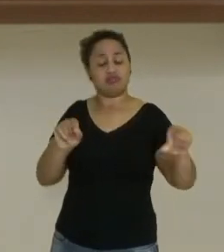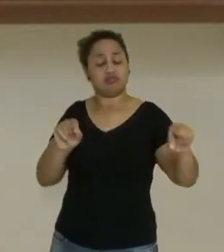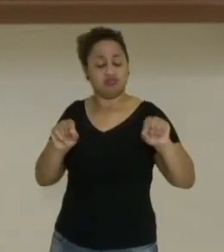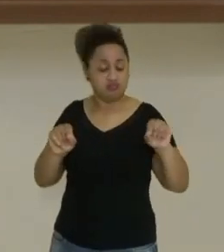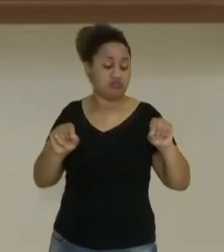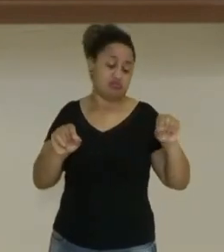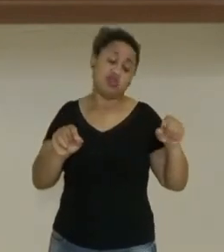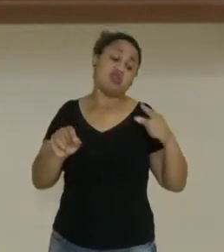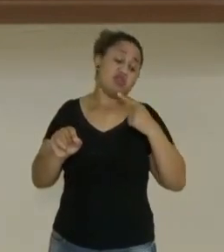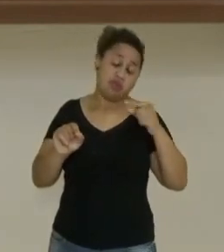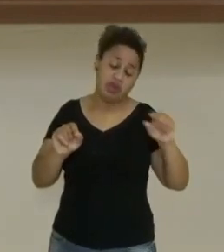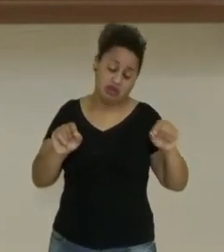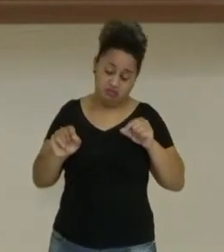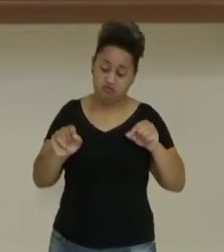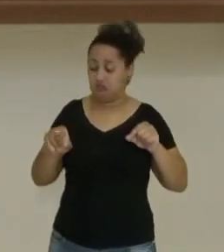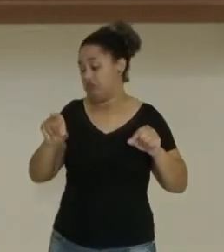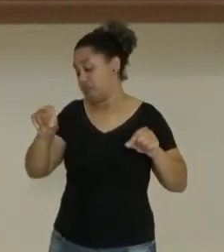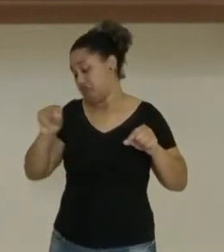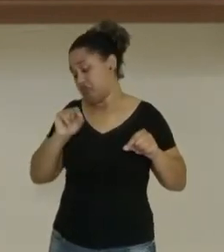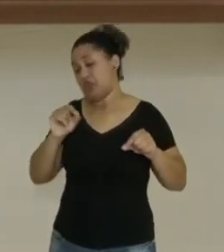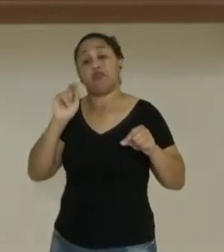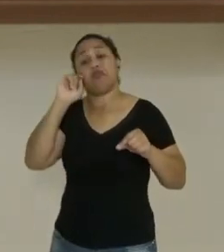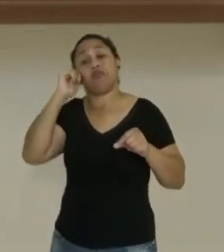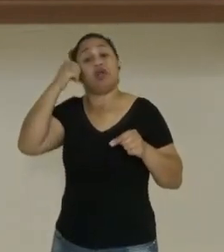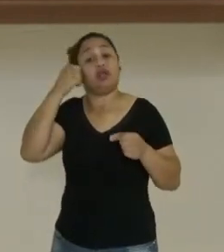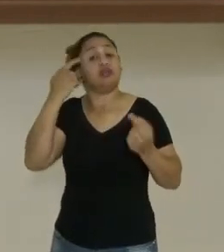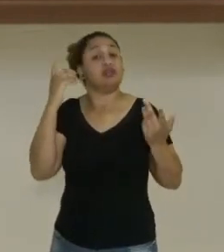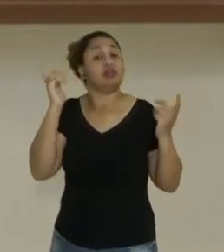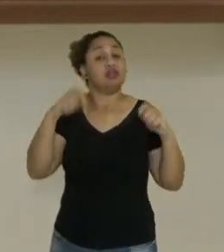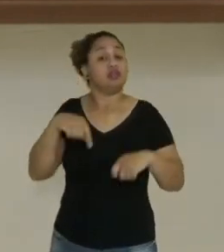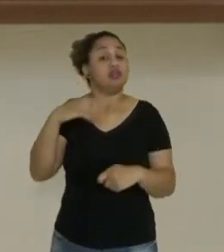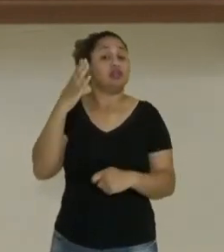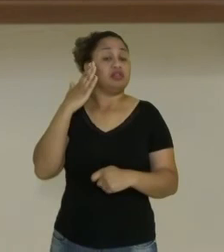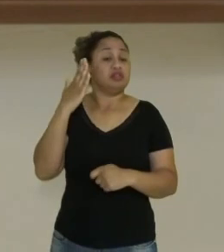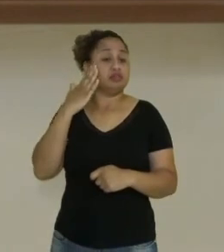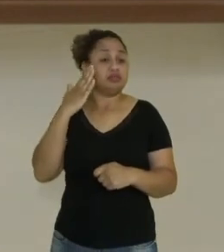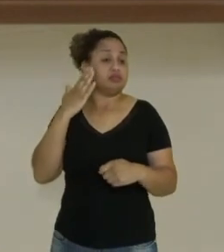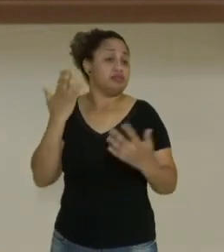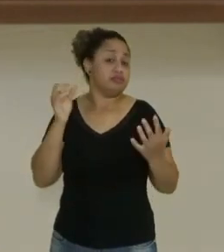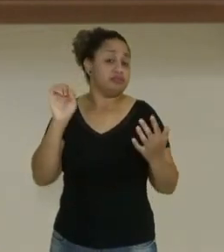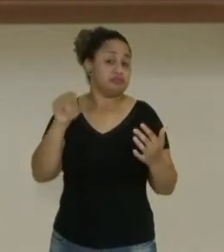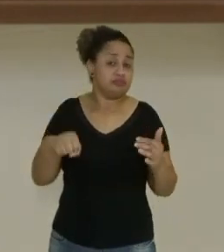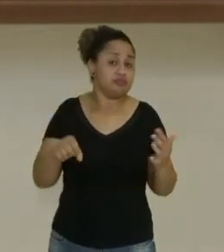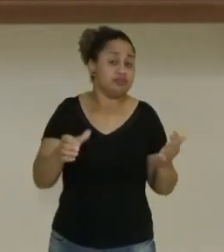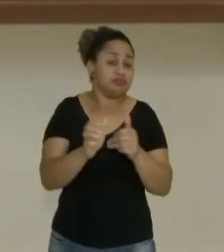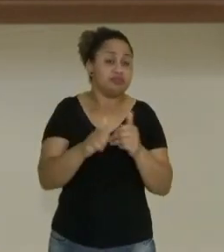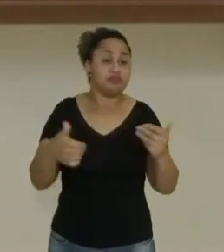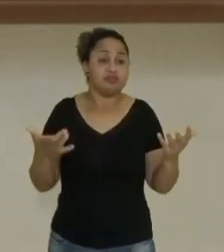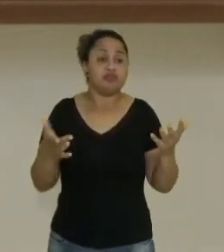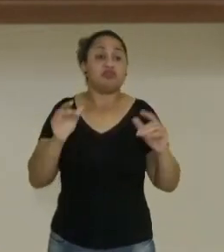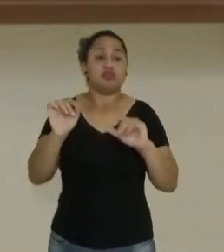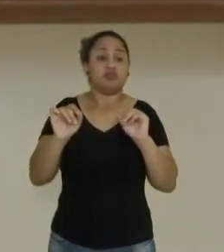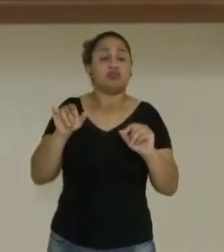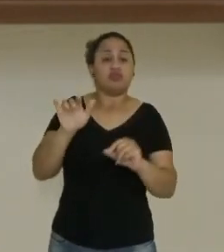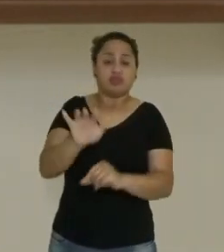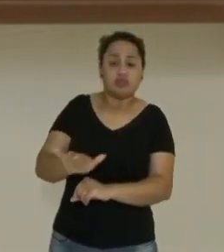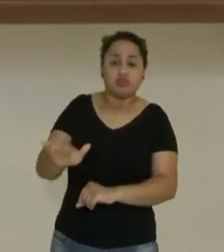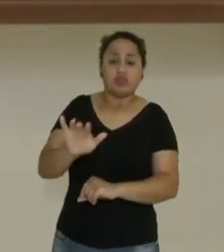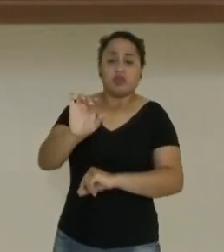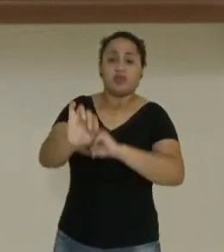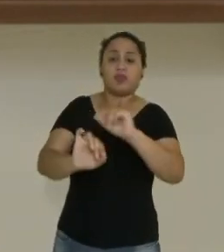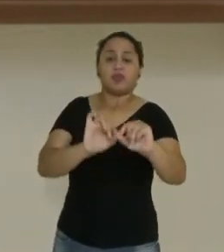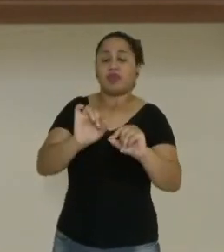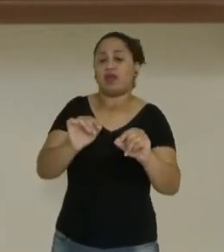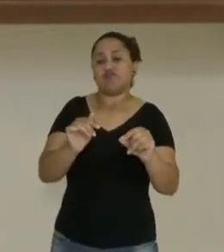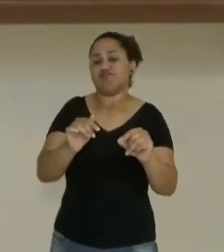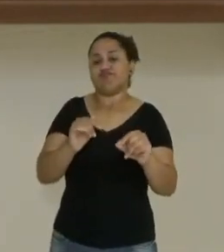cartas vermelhas. Neste monte são as cartas pretas. Então, neste caso, né?